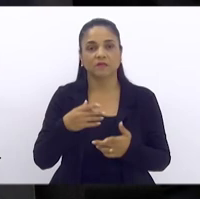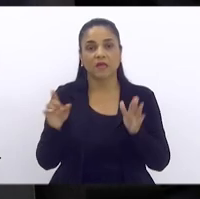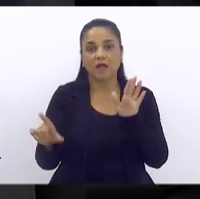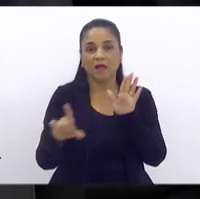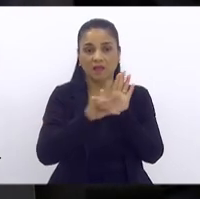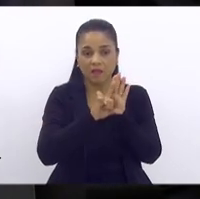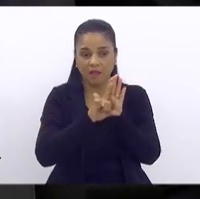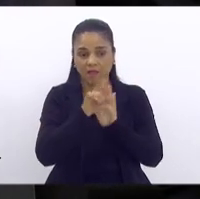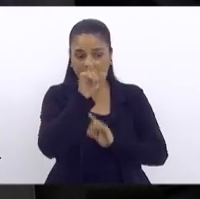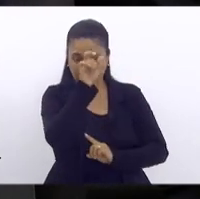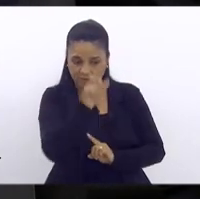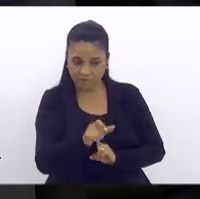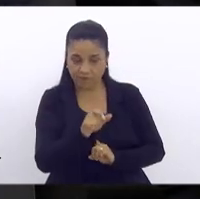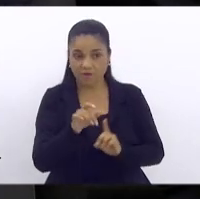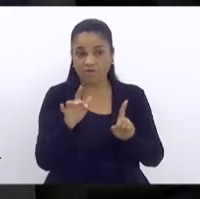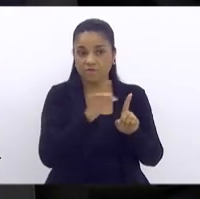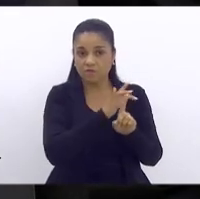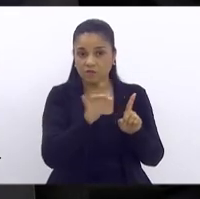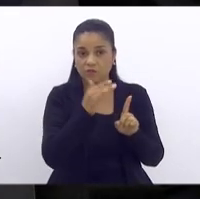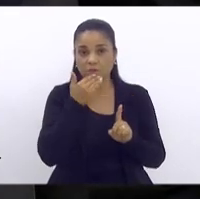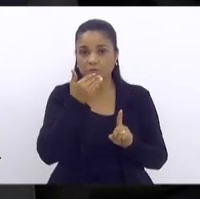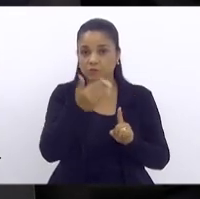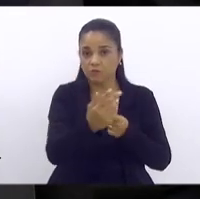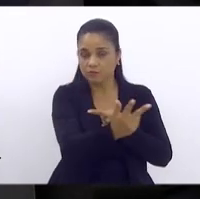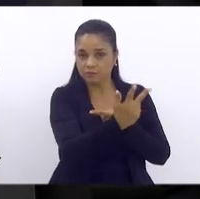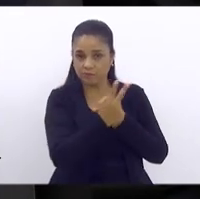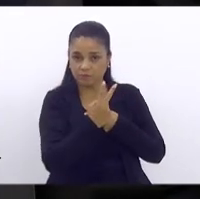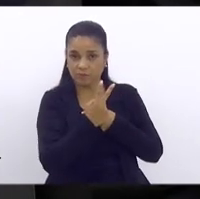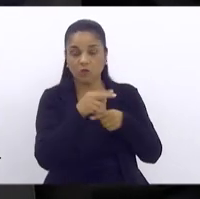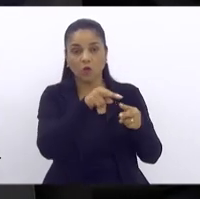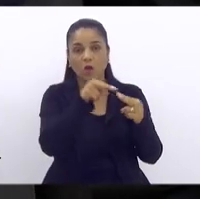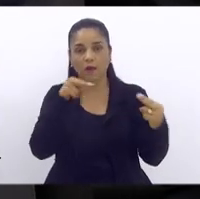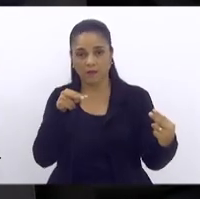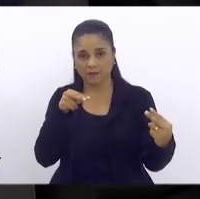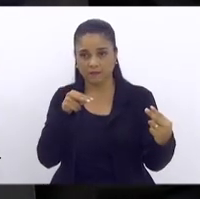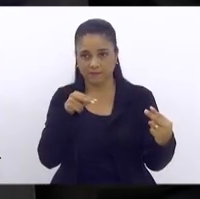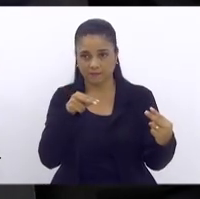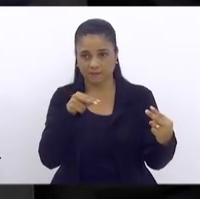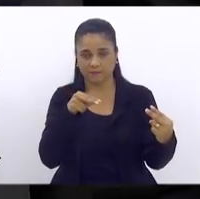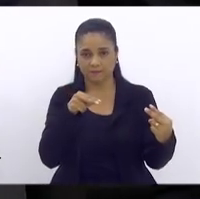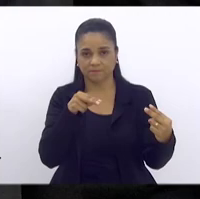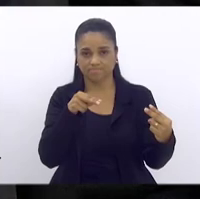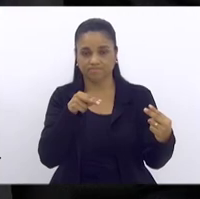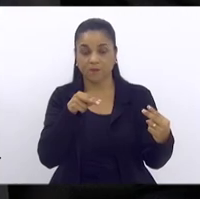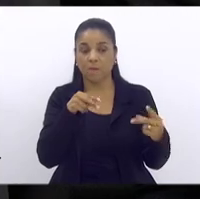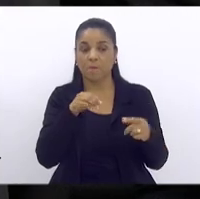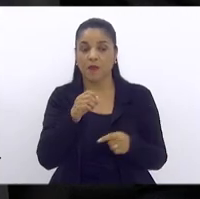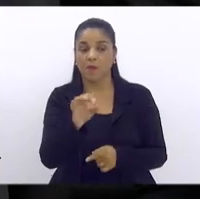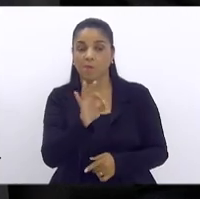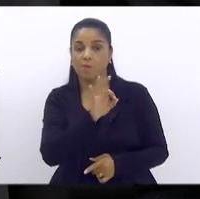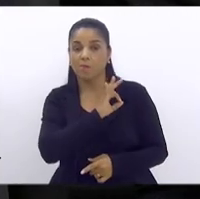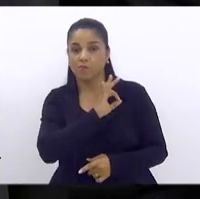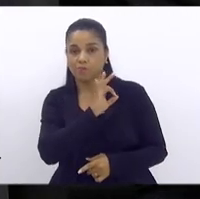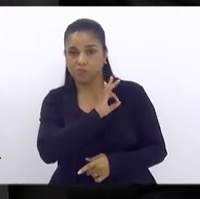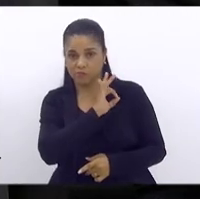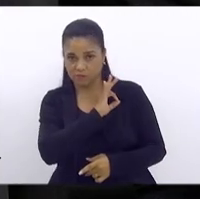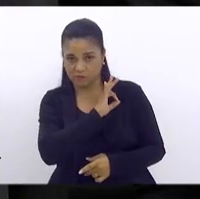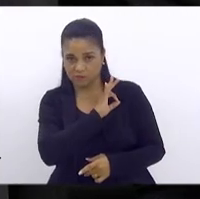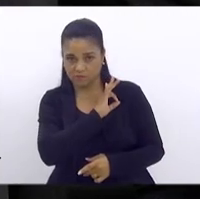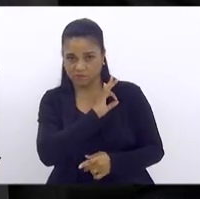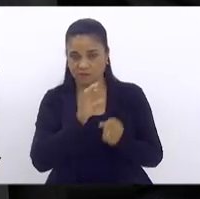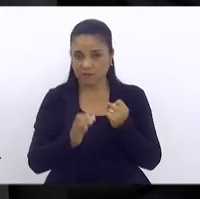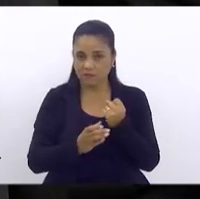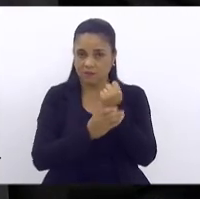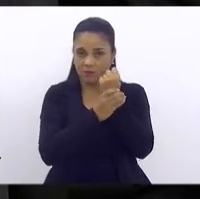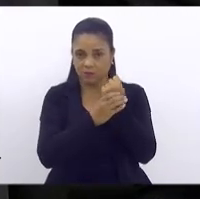ofendida, ou seja, à vítima, solicitar a medida protetiva de forma online, mas isso para a autoridade policial, para a autoridade de segurança pública.